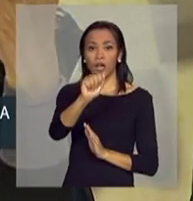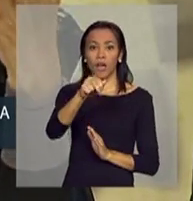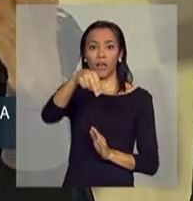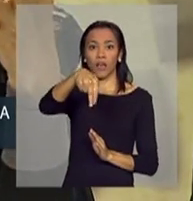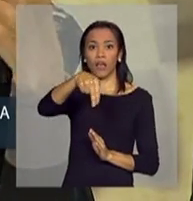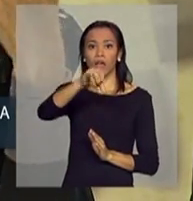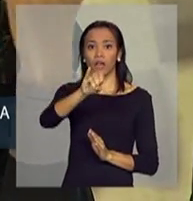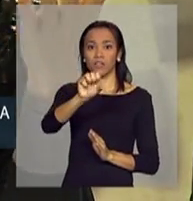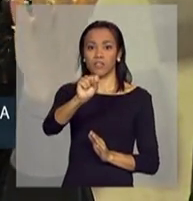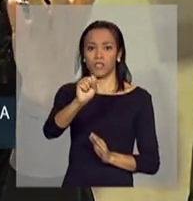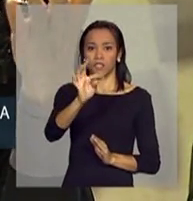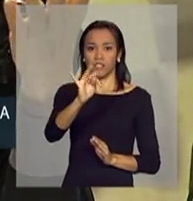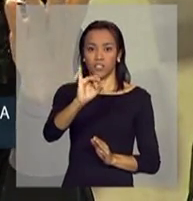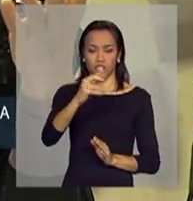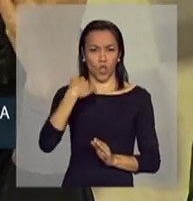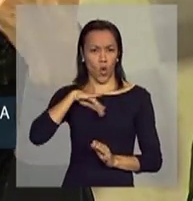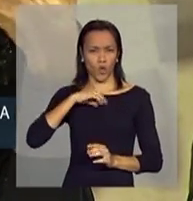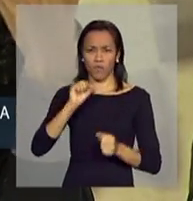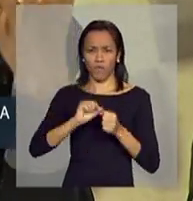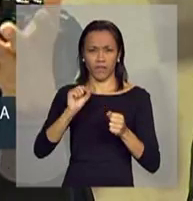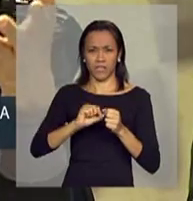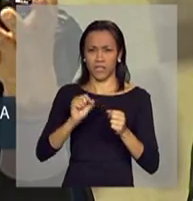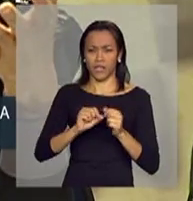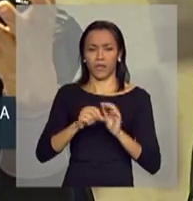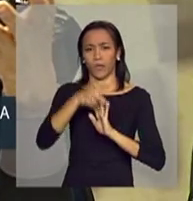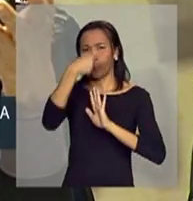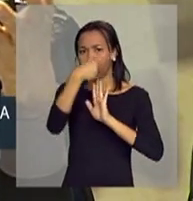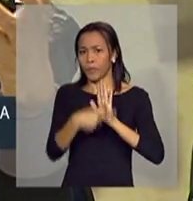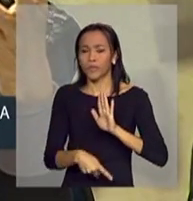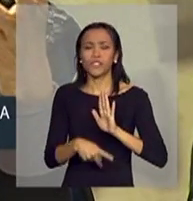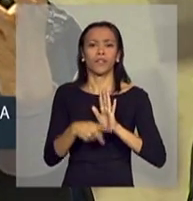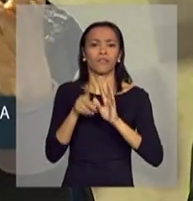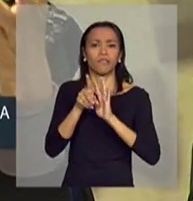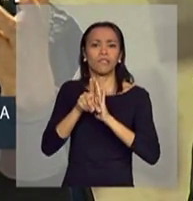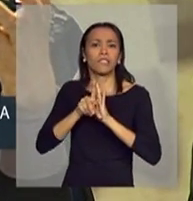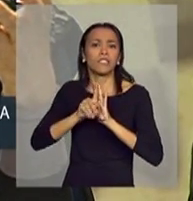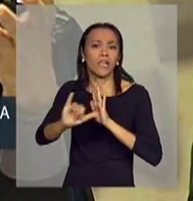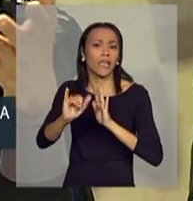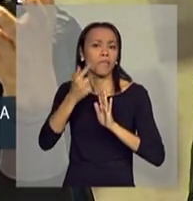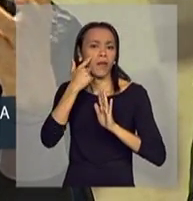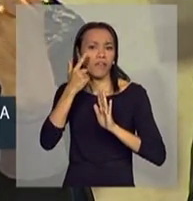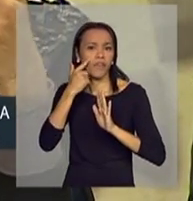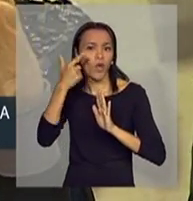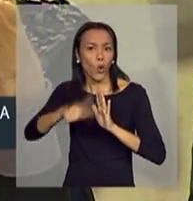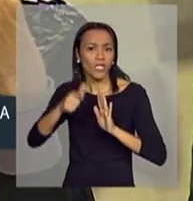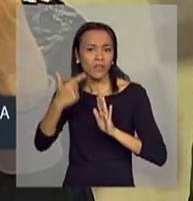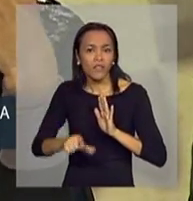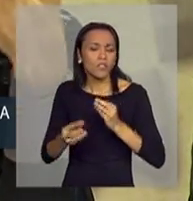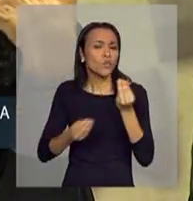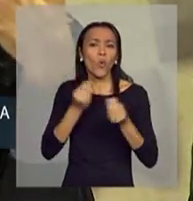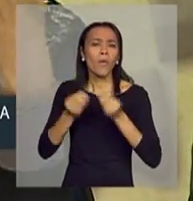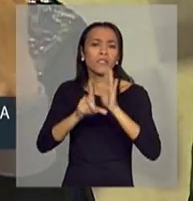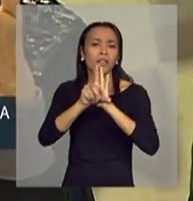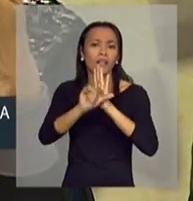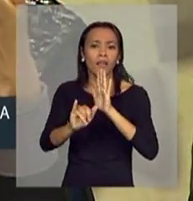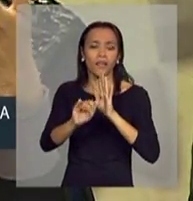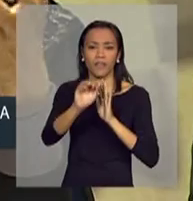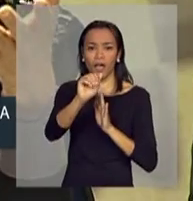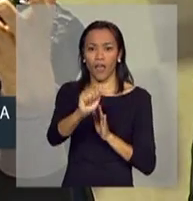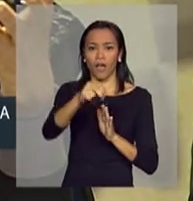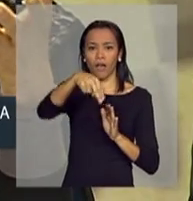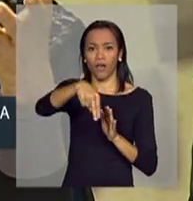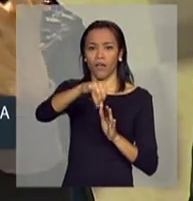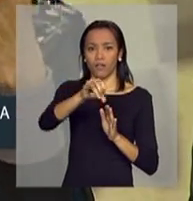não vamos fazer um projeto de lei, não nos cabe fazer um projeto de lei para rever a lei da anistia. Nós não vamos,